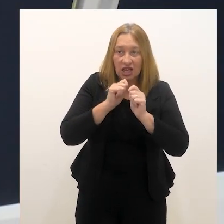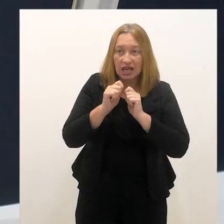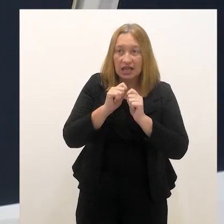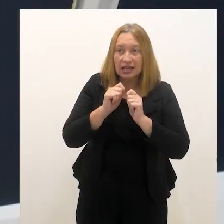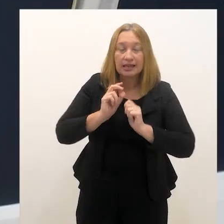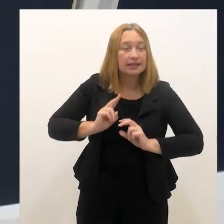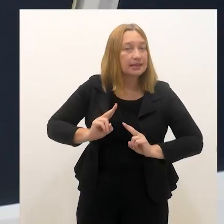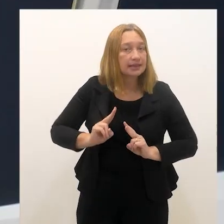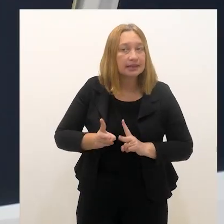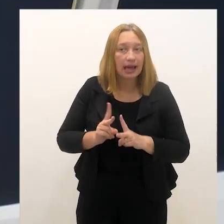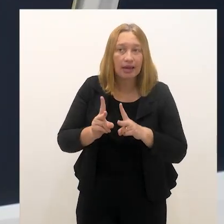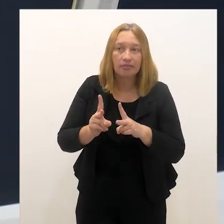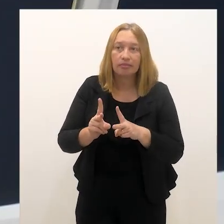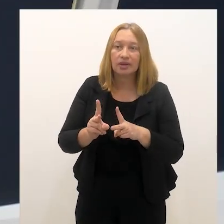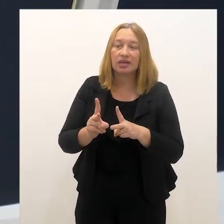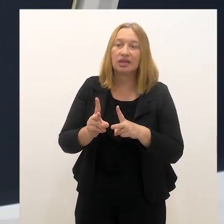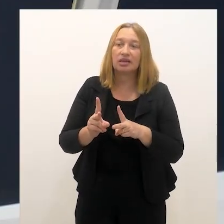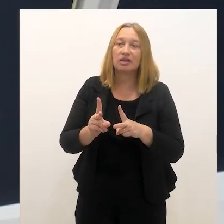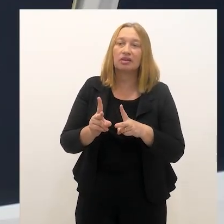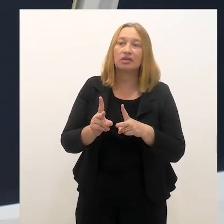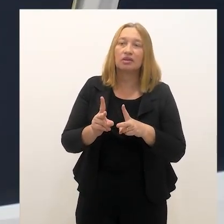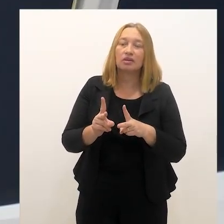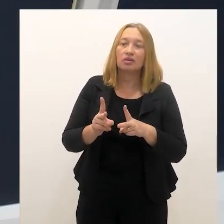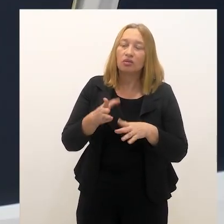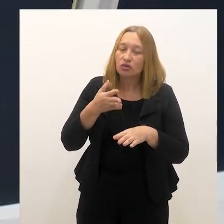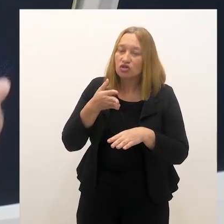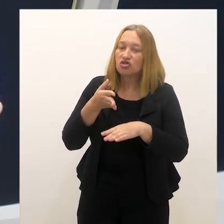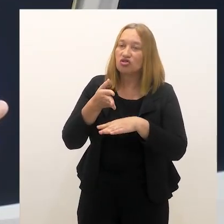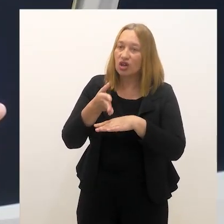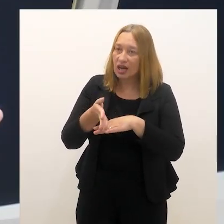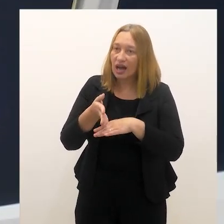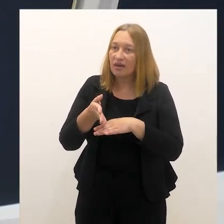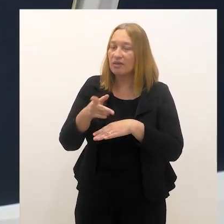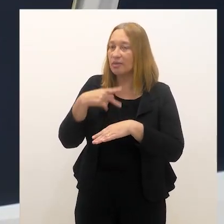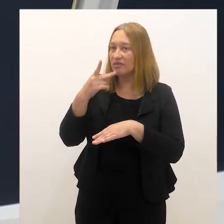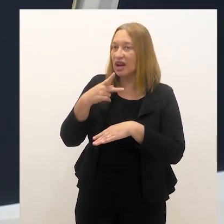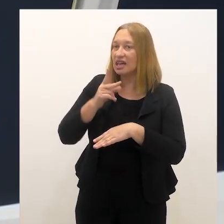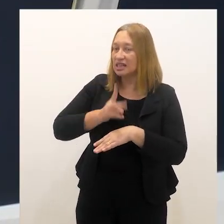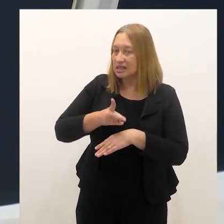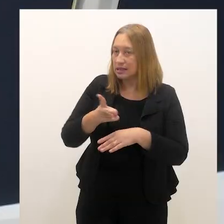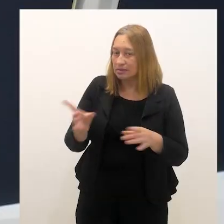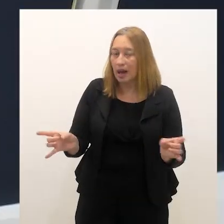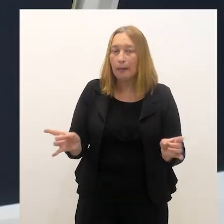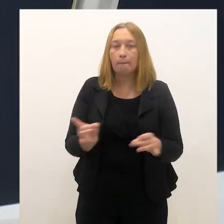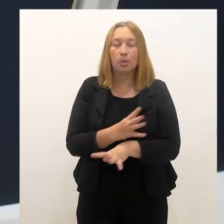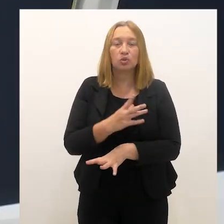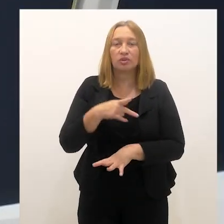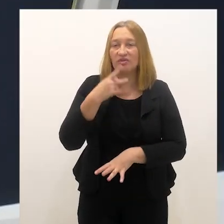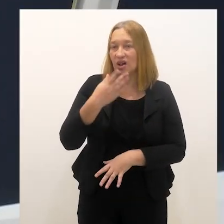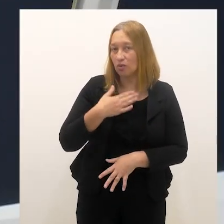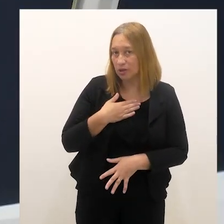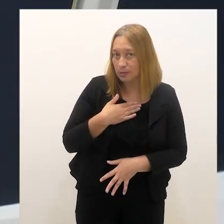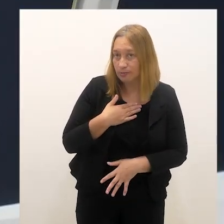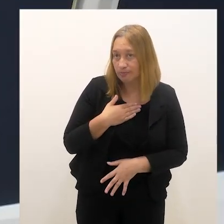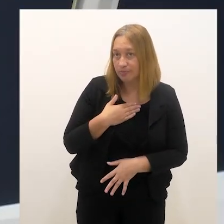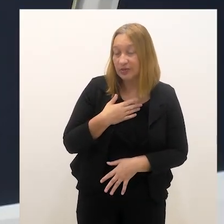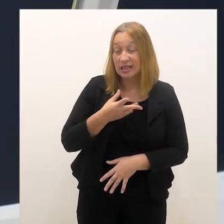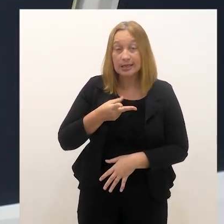entrevistei, sempre... Quando eu chegava para falar, sempre estavam dispostas a falar